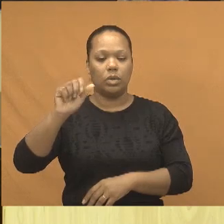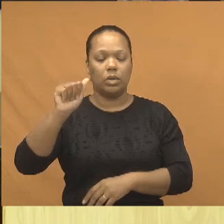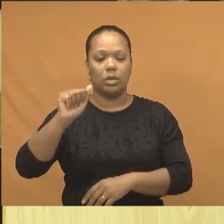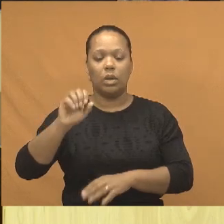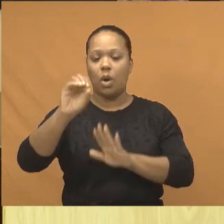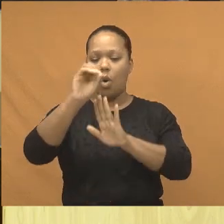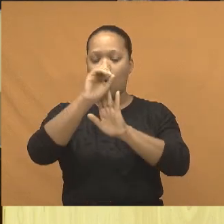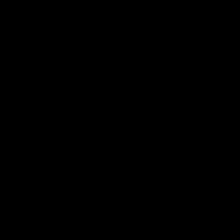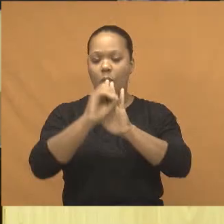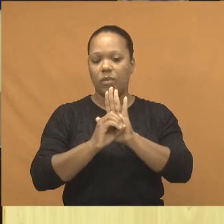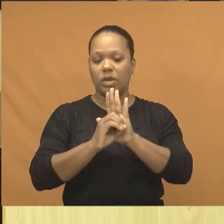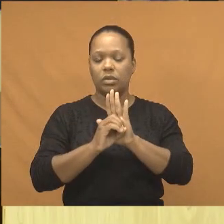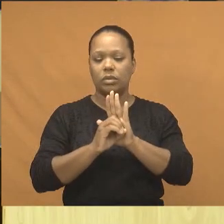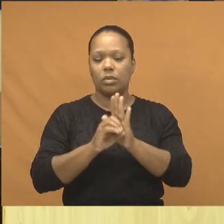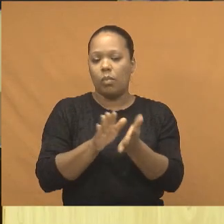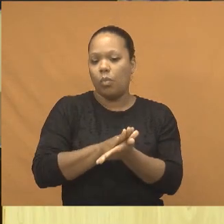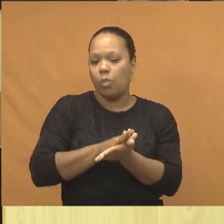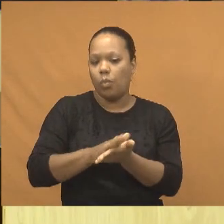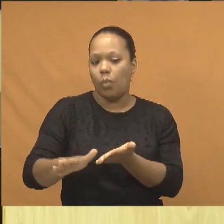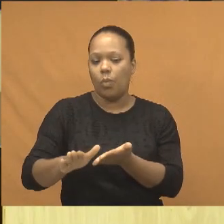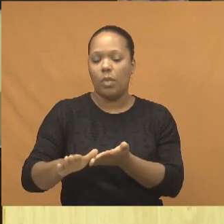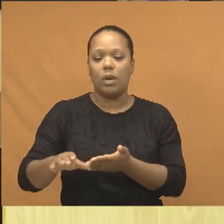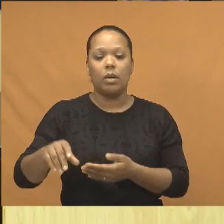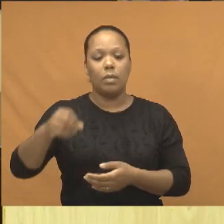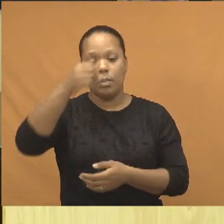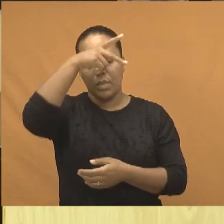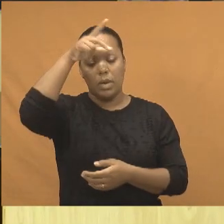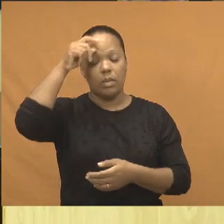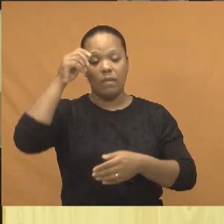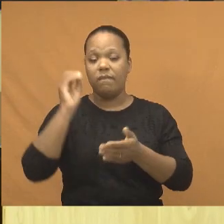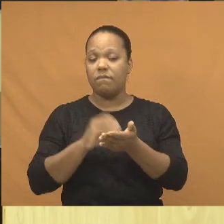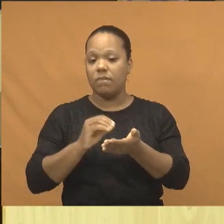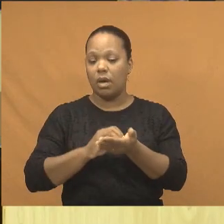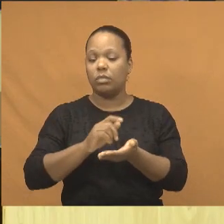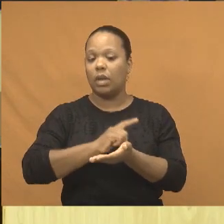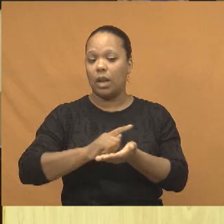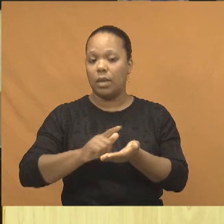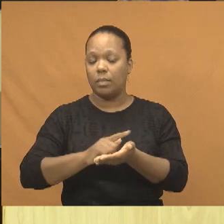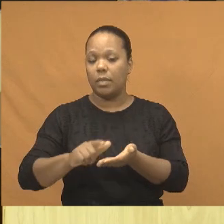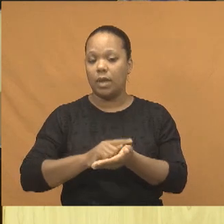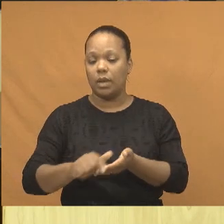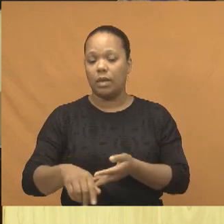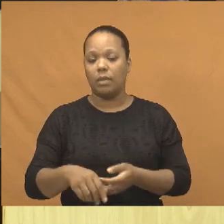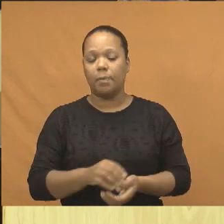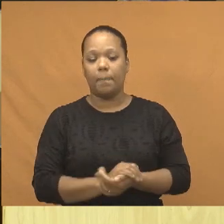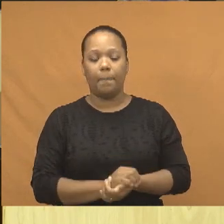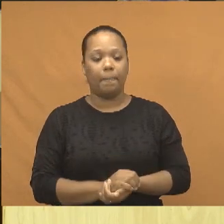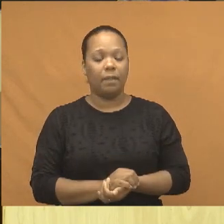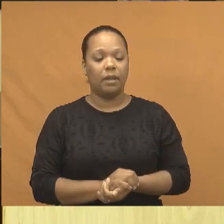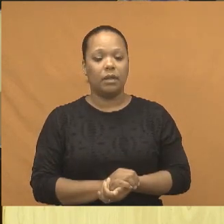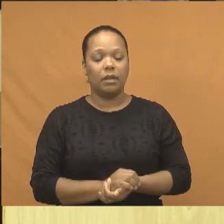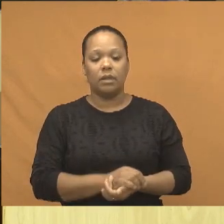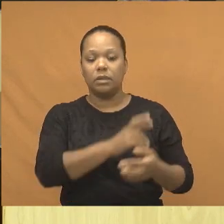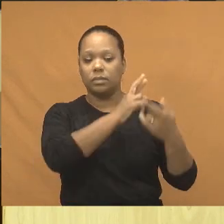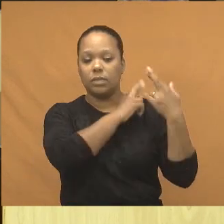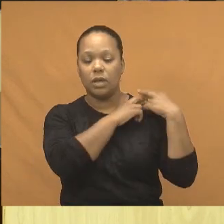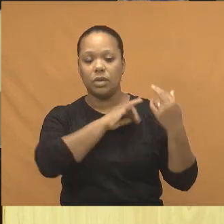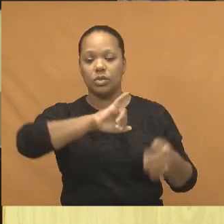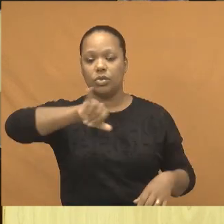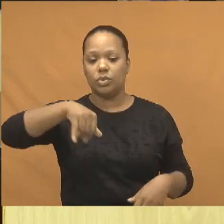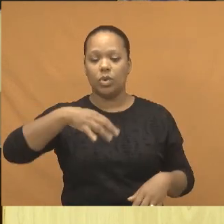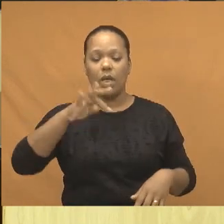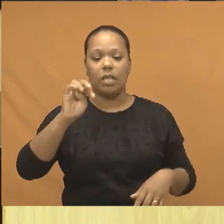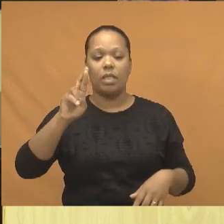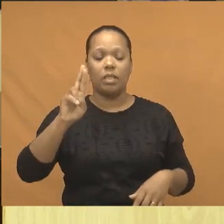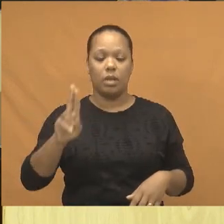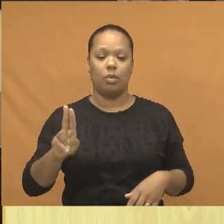à prefeitura relatando a falta de limpeza do mesmo, de propriedade da JTU, Jacareí Transporte Urbano, isso segundo informações